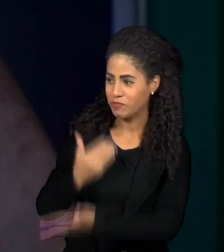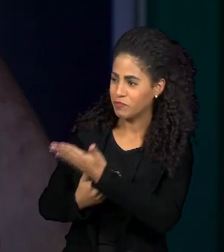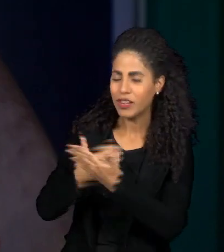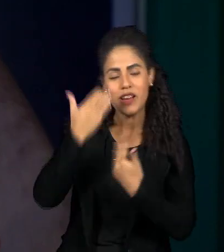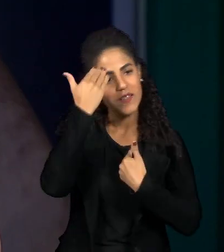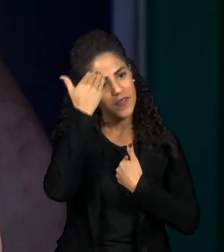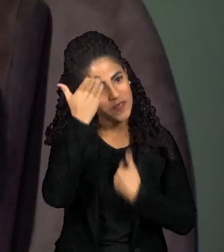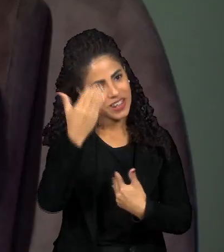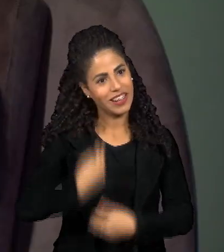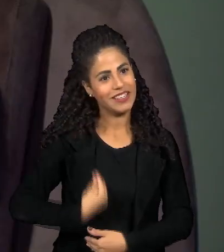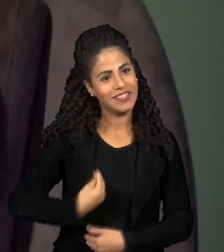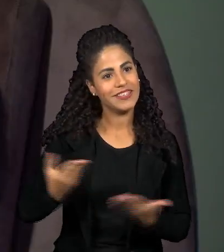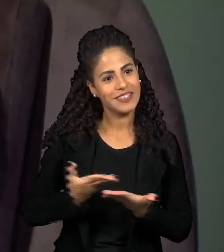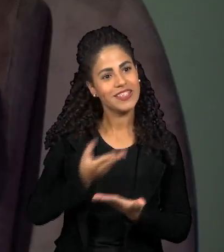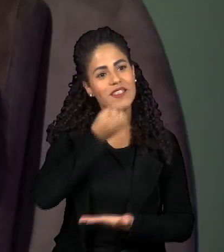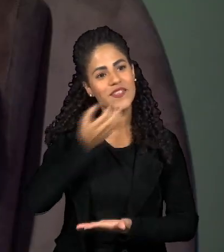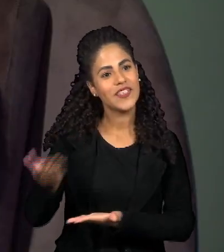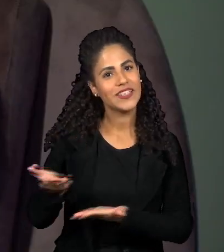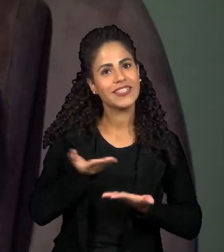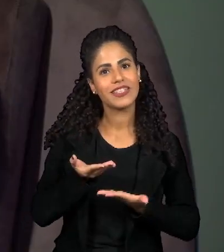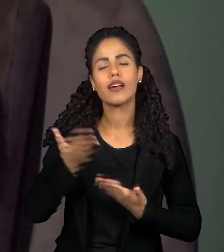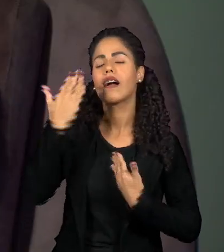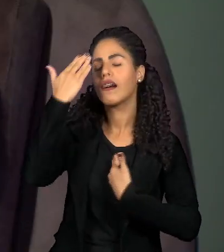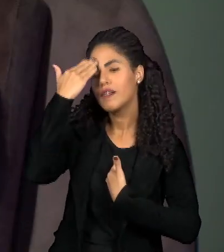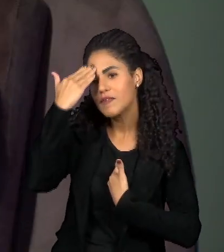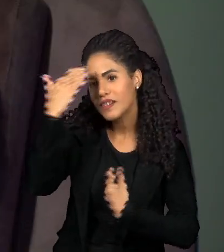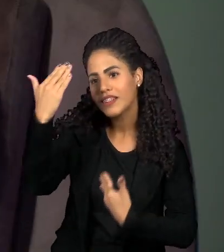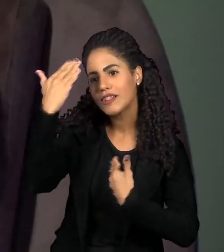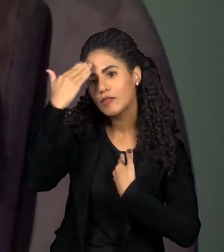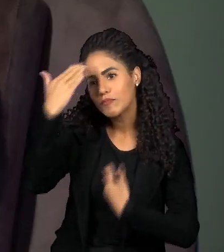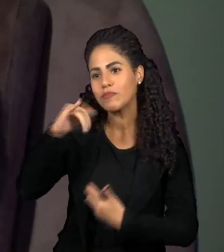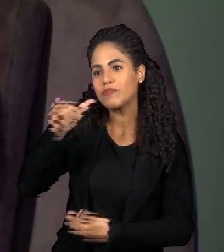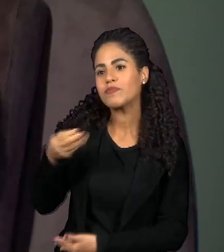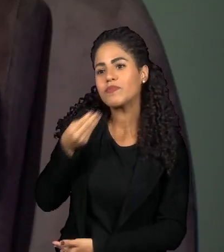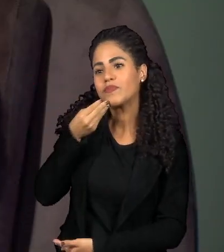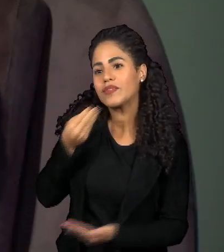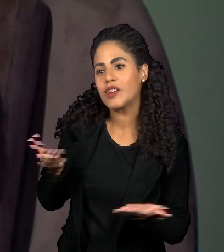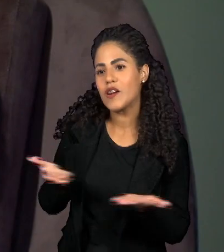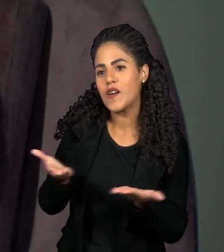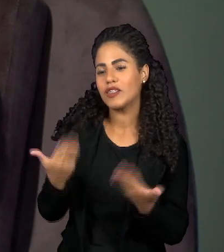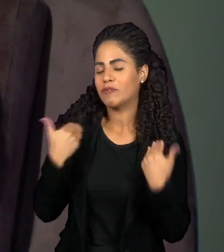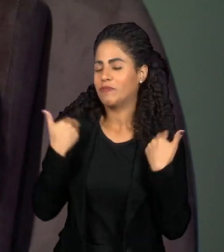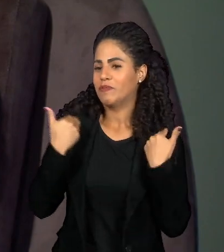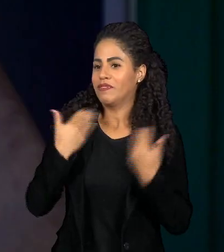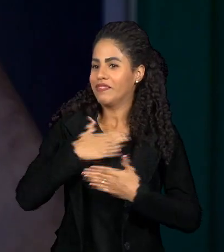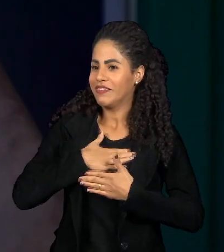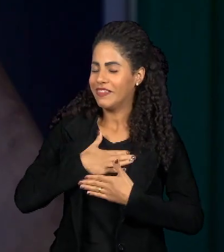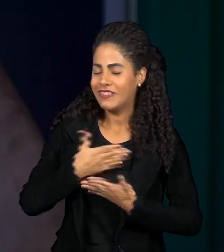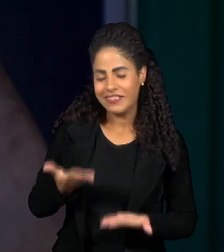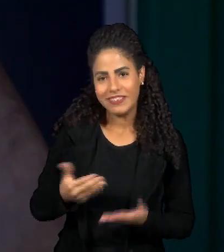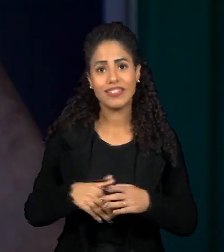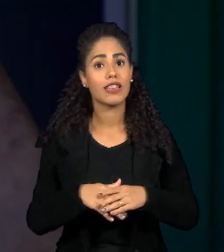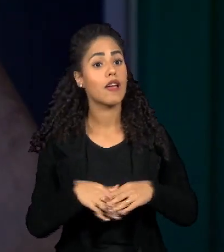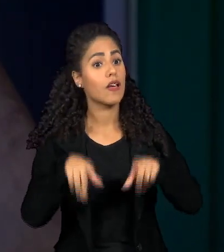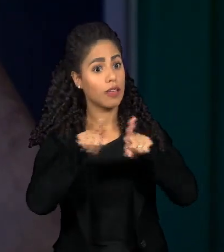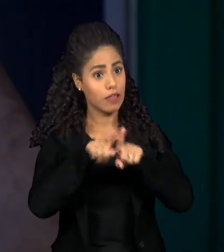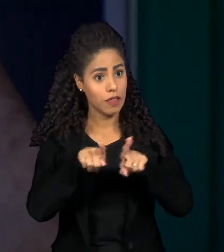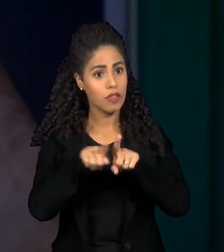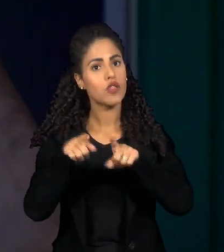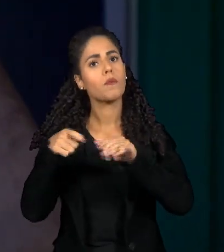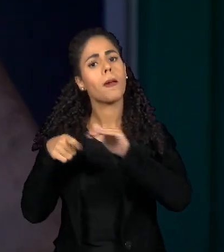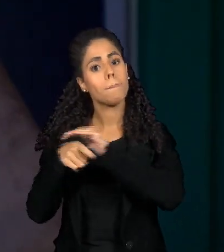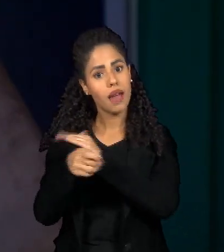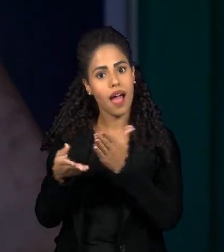pela presença, Ana. Seja bem-vinda. Eu que agradeço, muito obrigada pela oportunidade, uma alegria estar aqui. E também o empreendedor